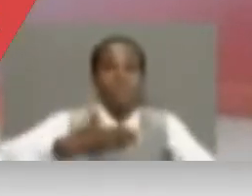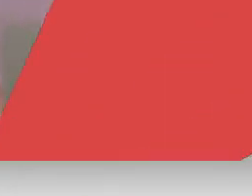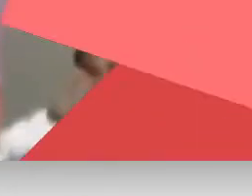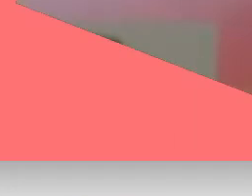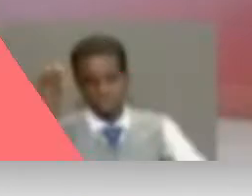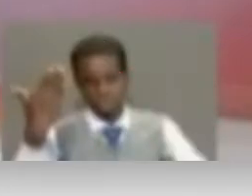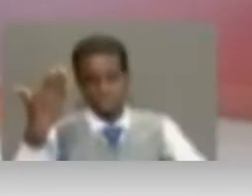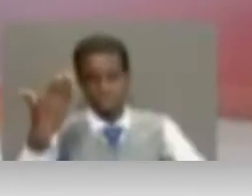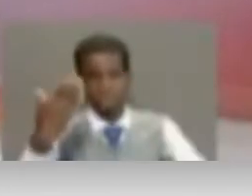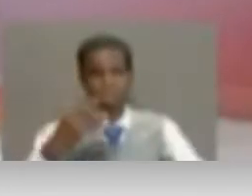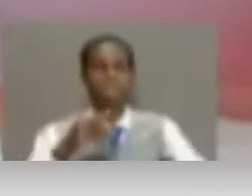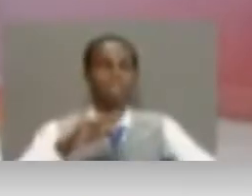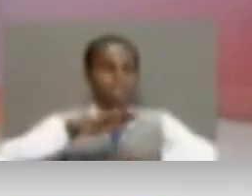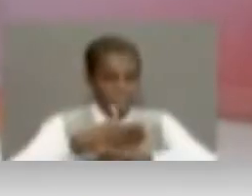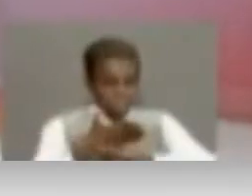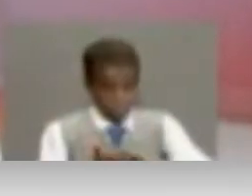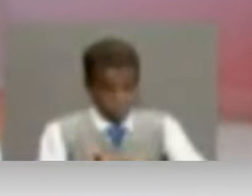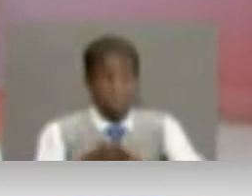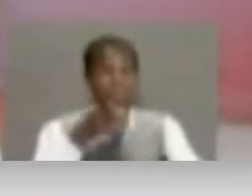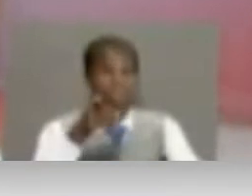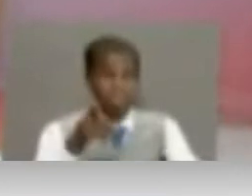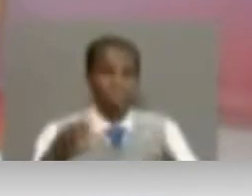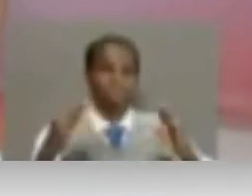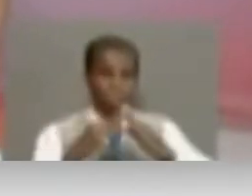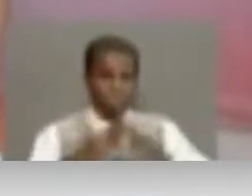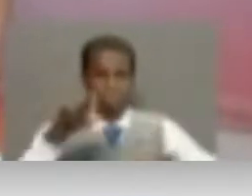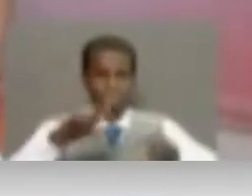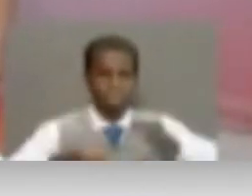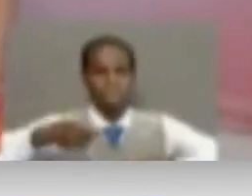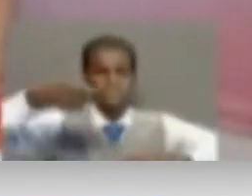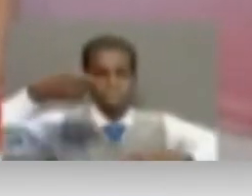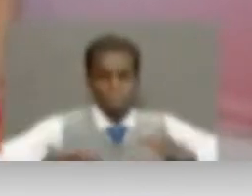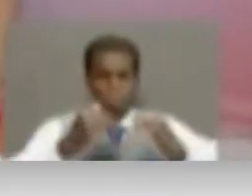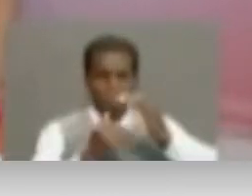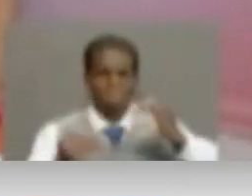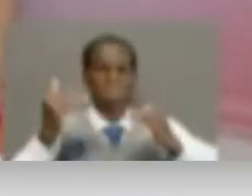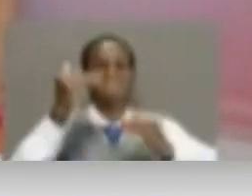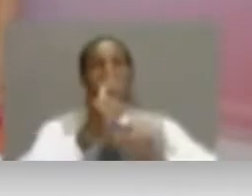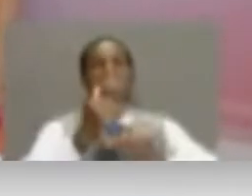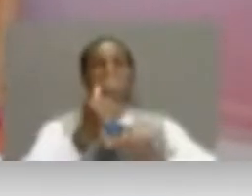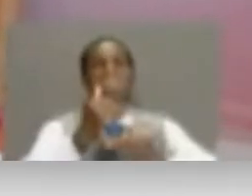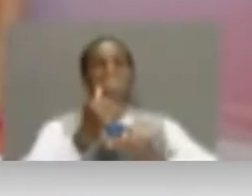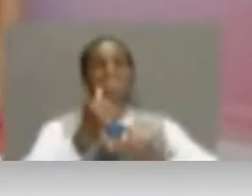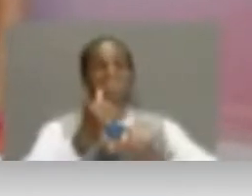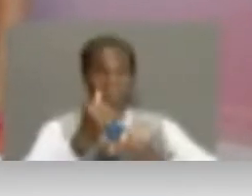que me parece que deixou de ser observado são questões até muito, muito pequenas, muito